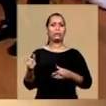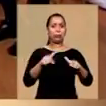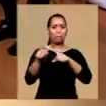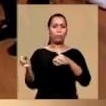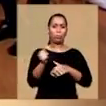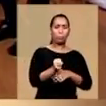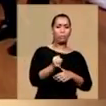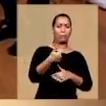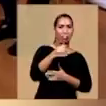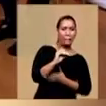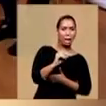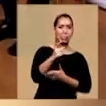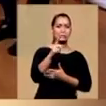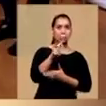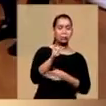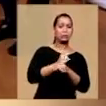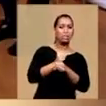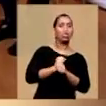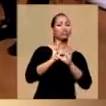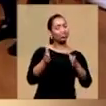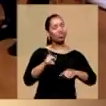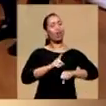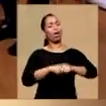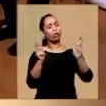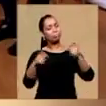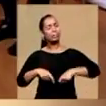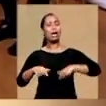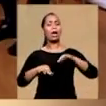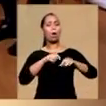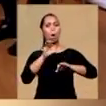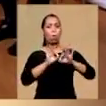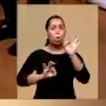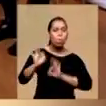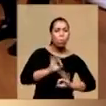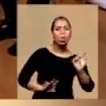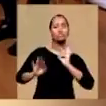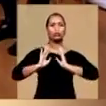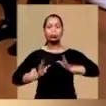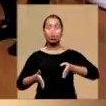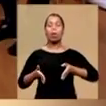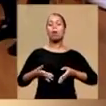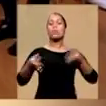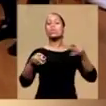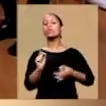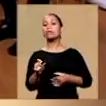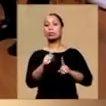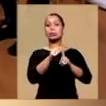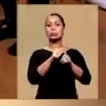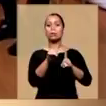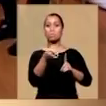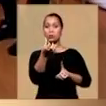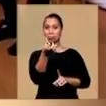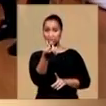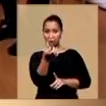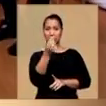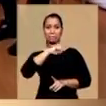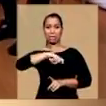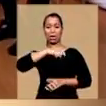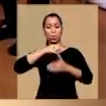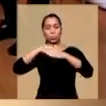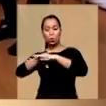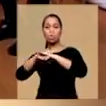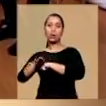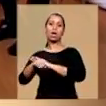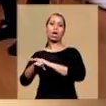no mercado já há 10, 15 anos, que já deu tempo dela se organizar, Sim. O certo era que ela tivesse pelo menos 6 salários